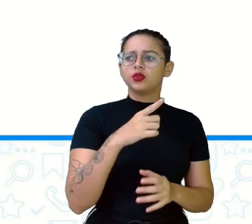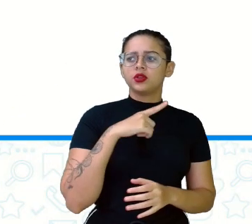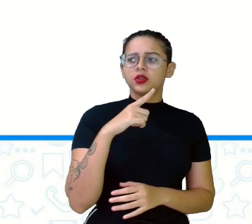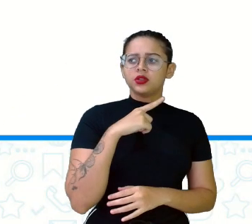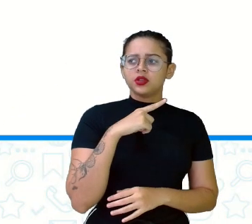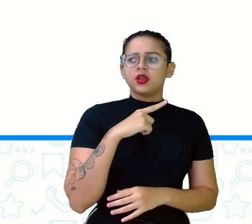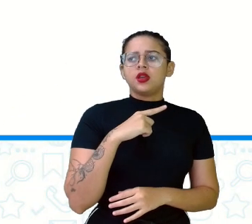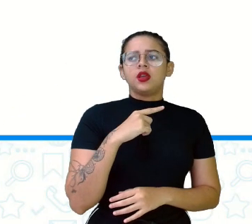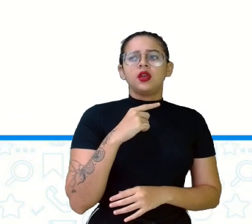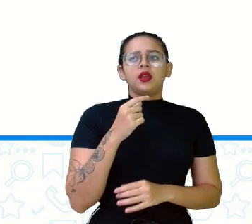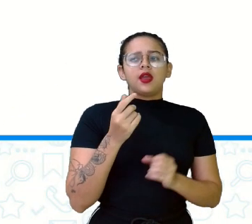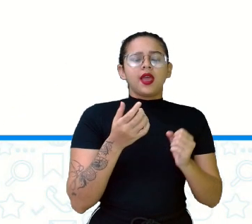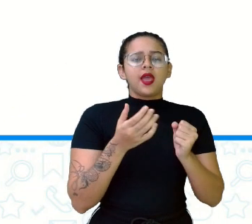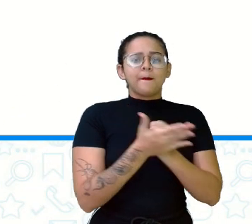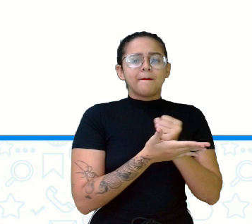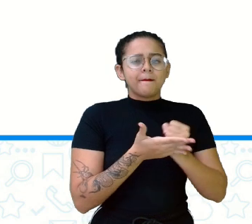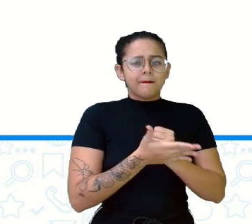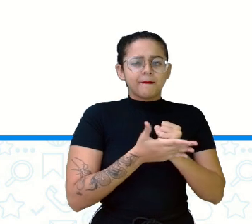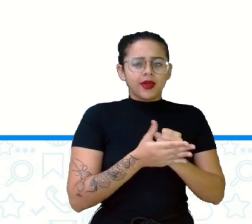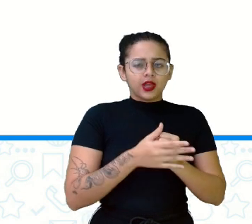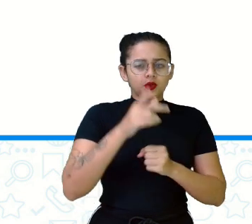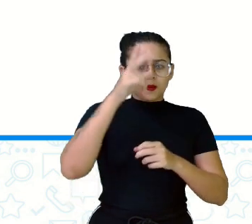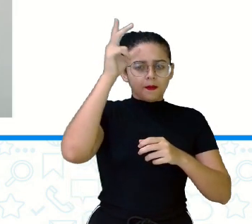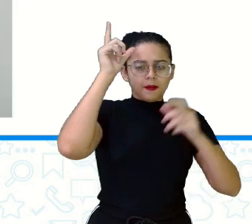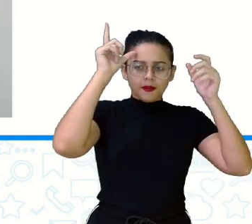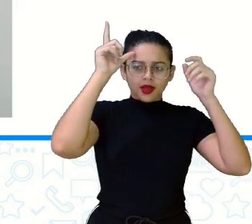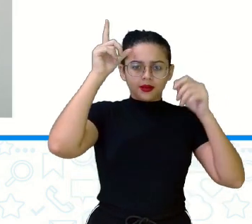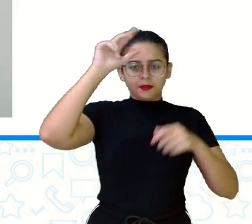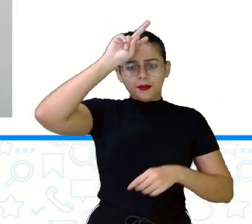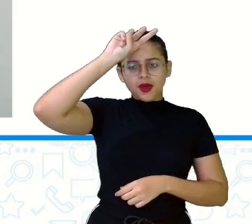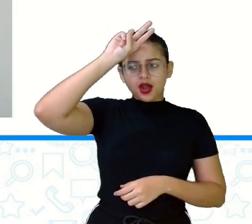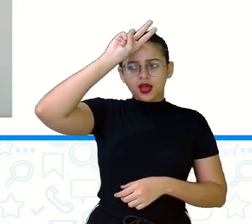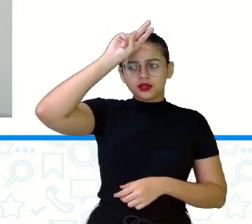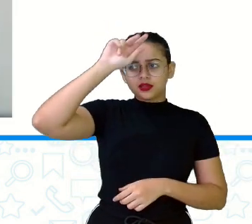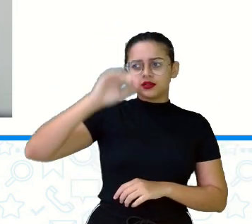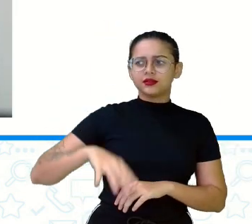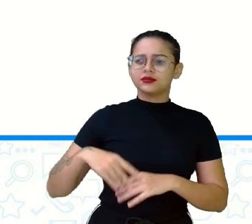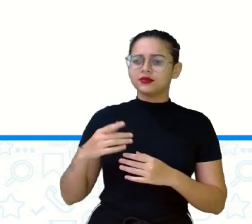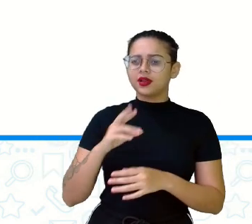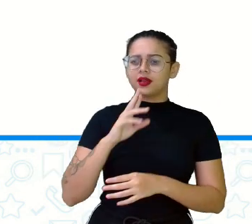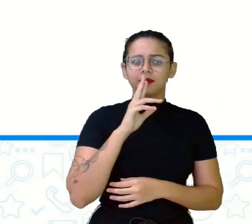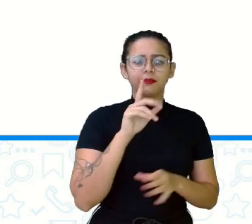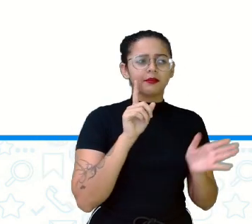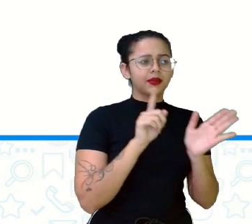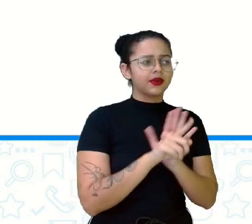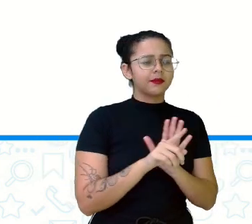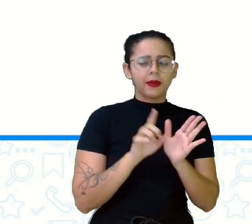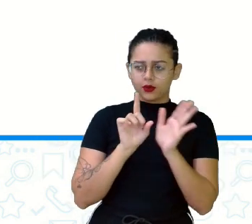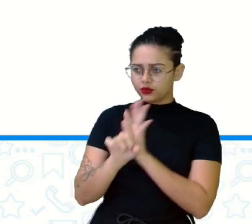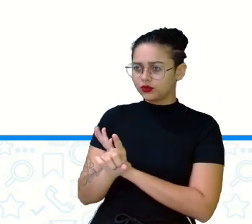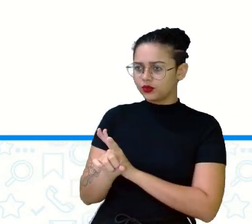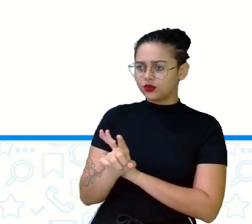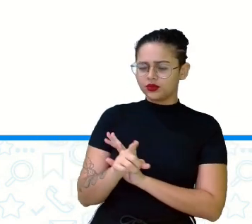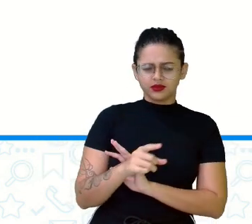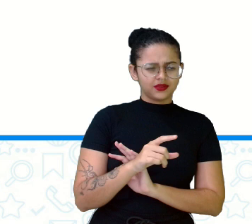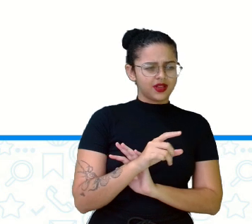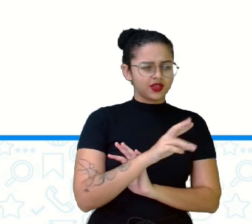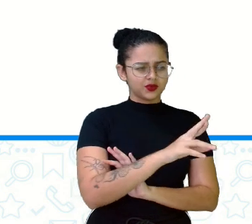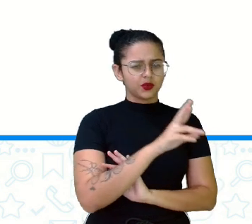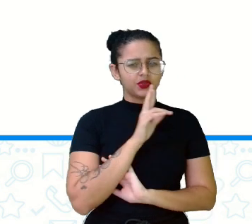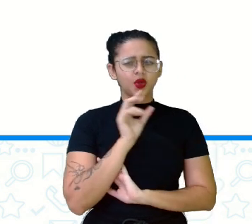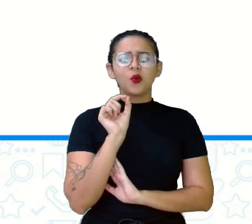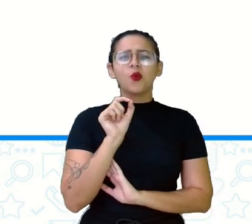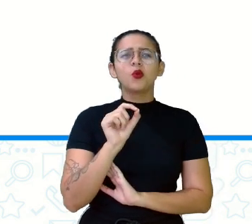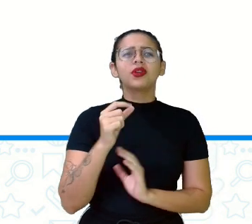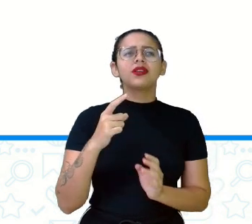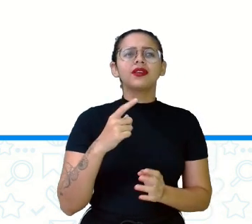para a barata?" O vendedor respondeu: "O que a barata tem?" Ô, gente, o bichinho aí estava meio despercebido, né?